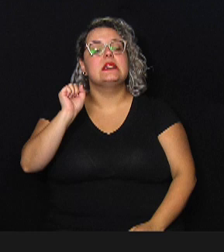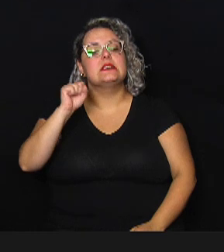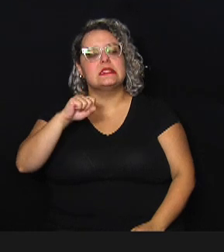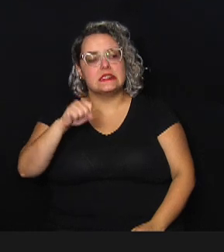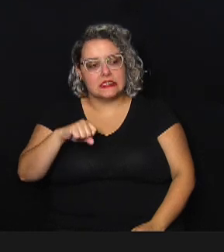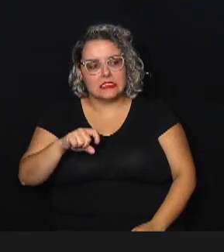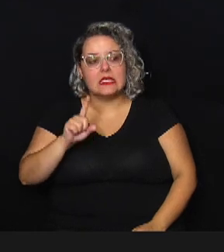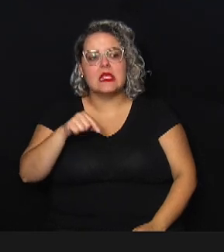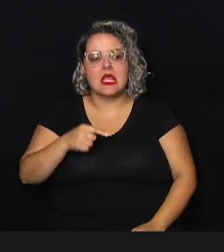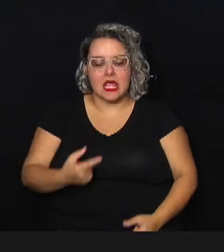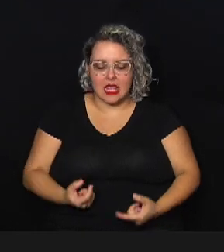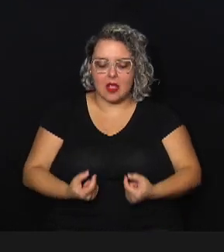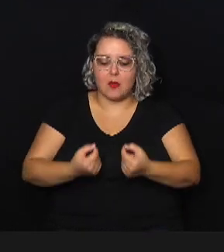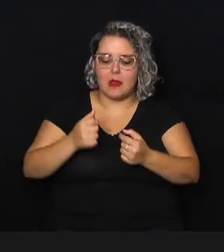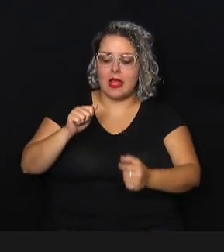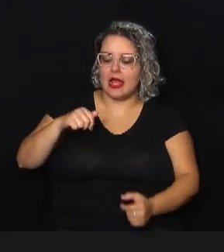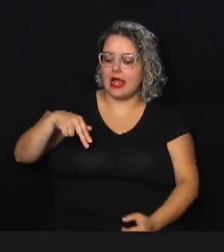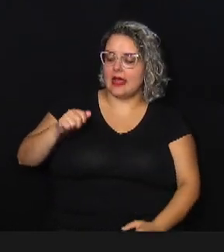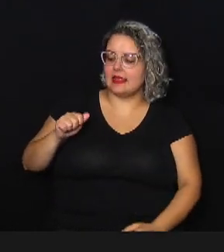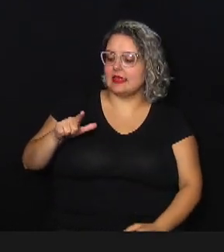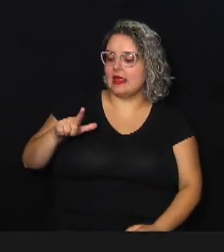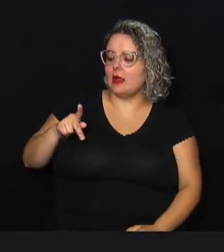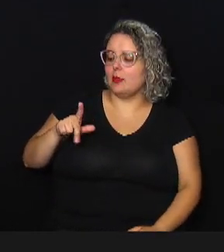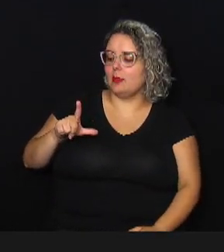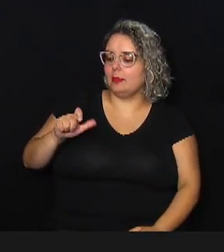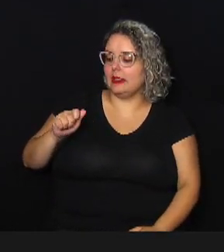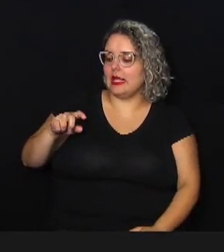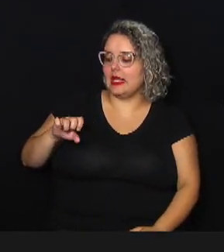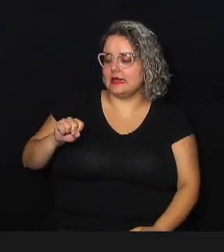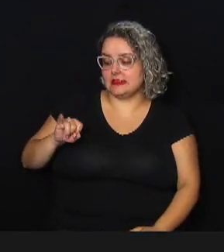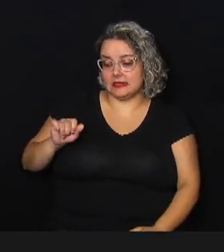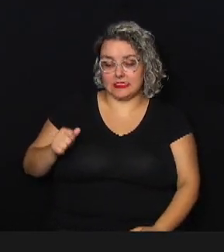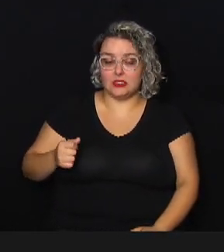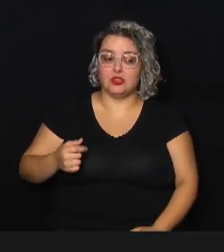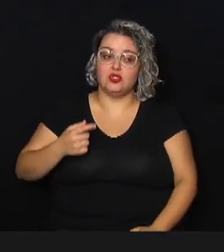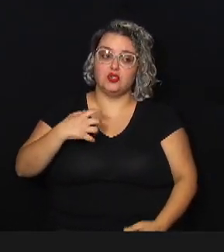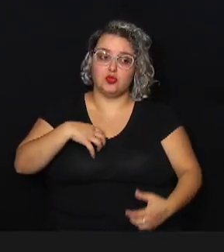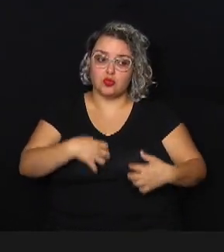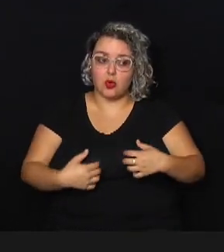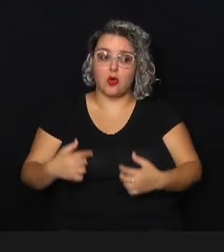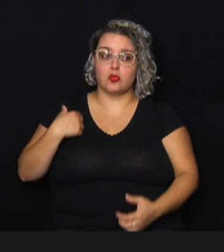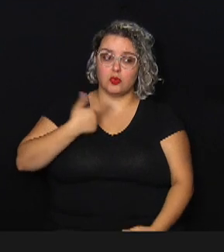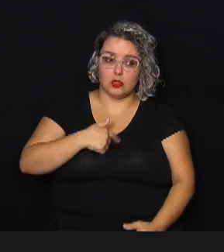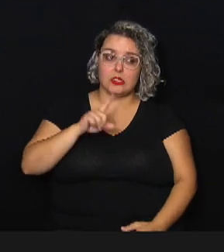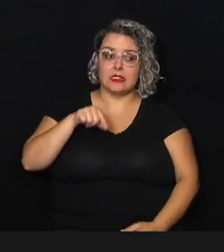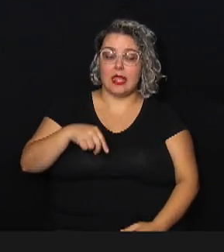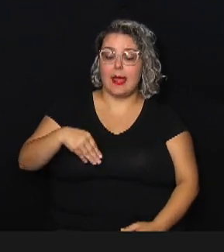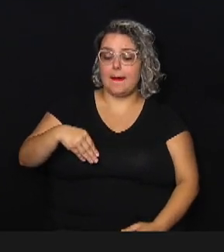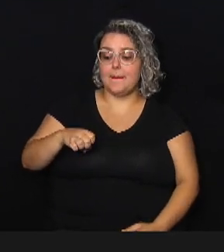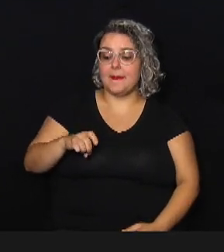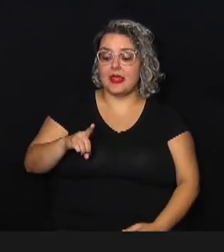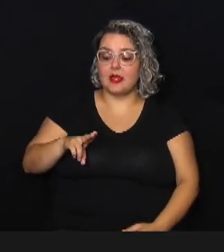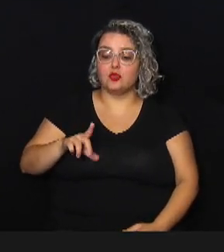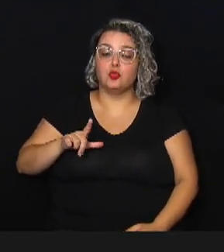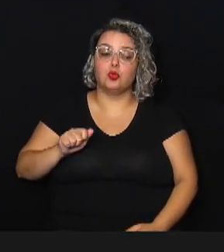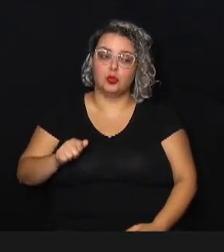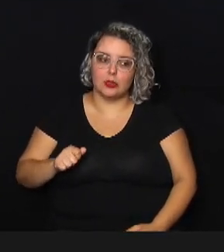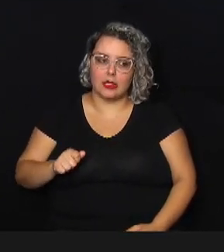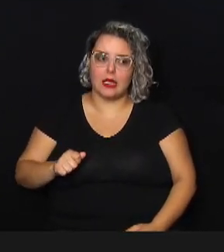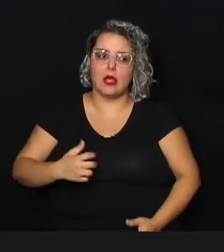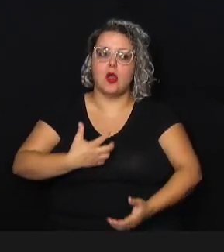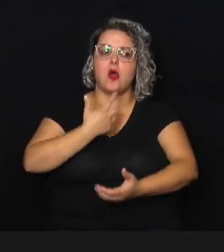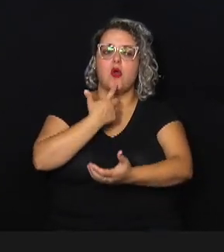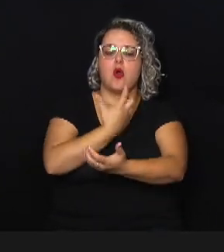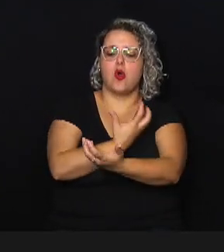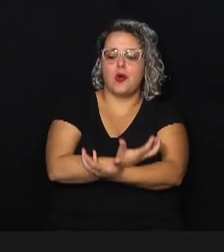então é uma neoplasia de um órgão nosso que é a medula óssea, tá? Então é uma leucemia, é um tumor da medula óssea,